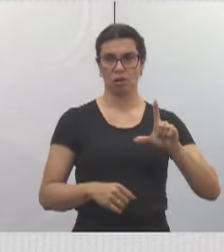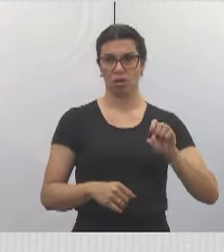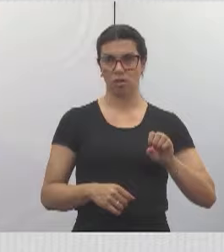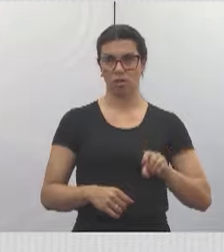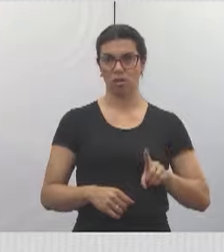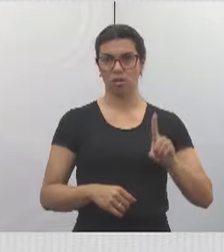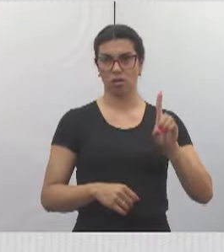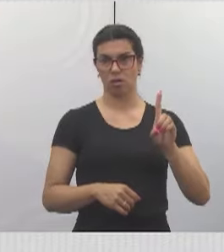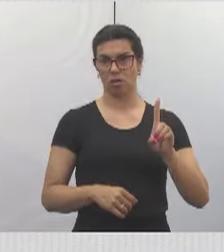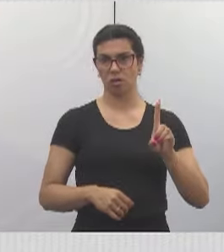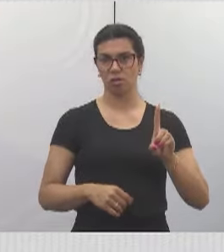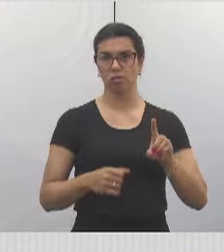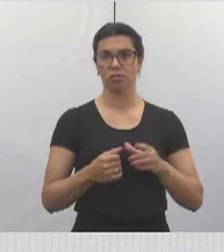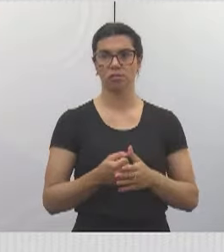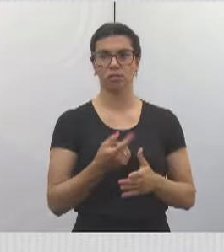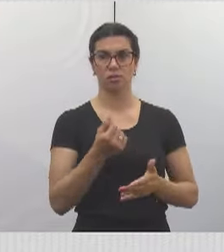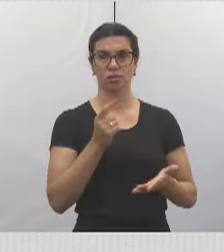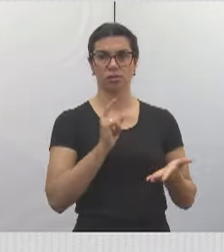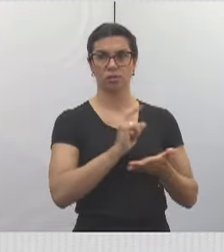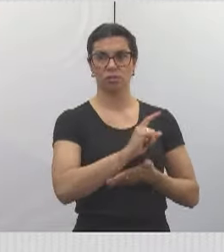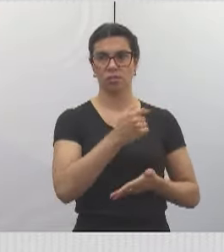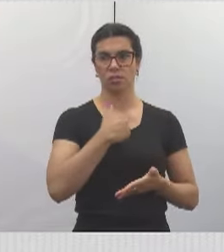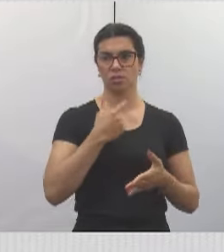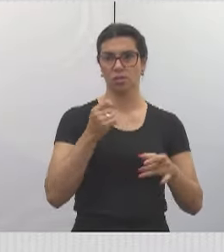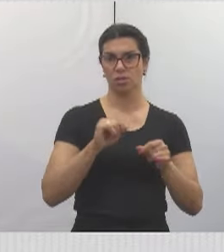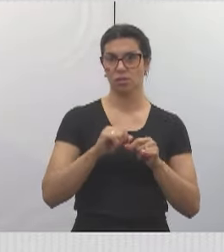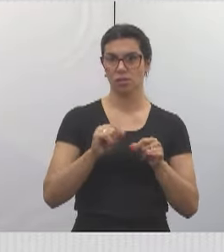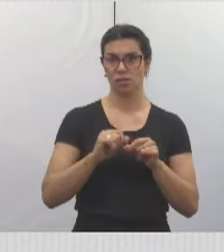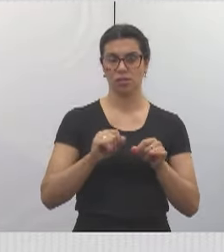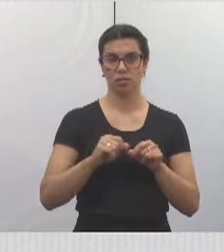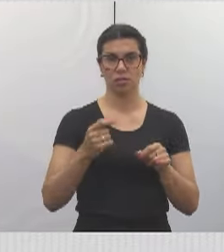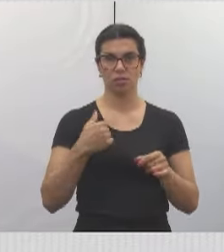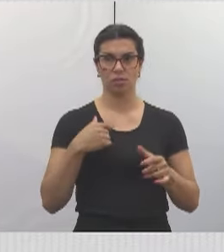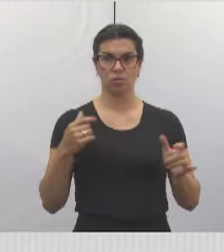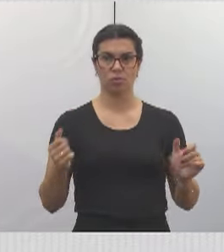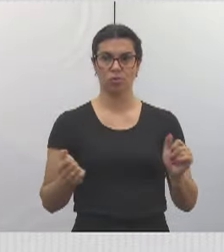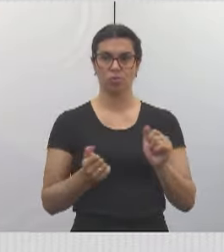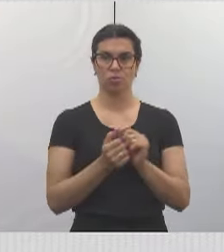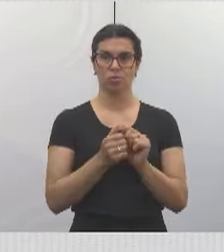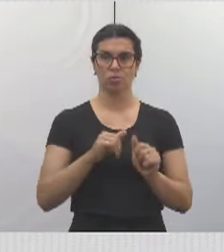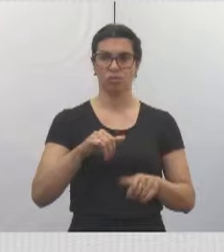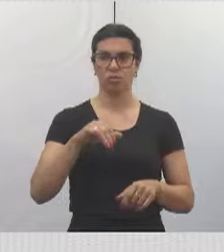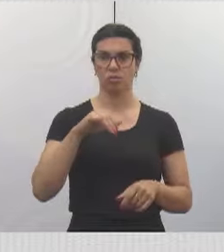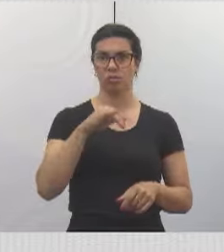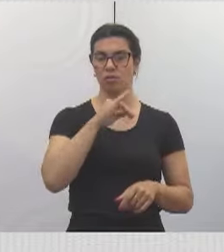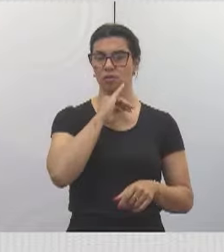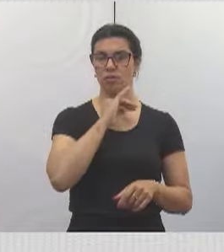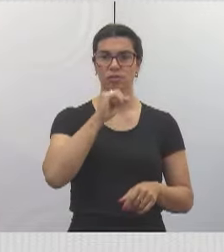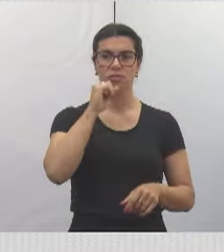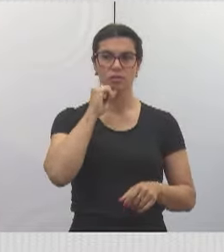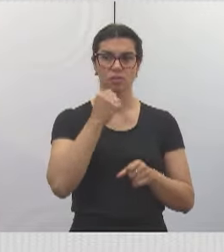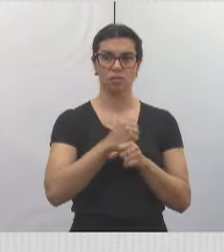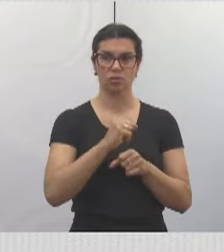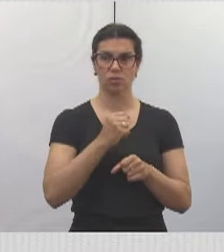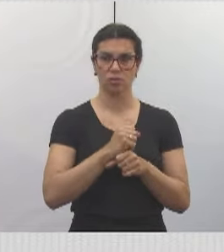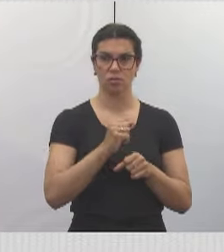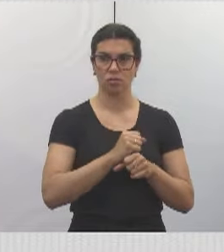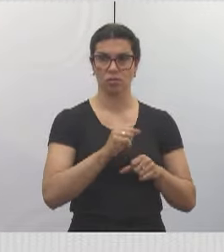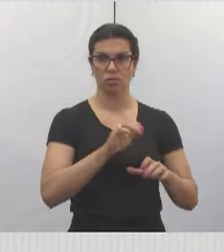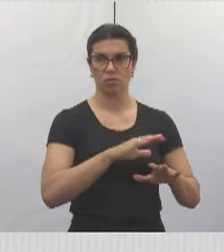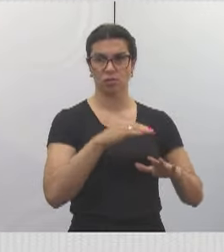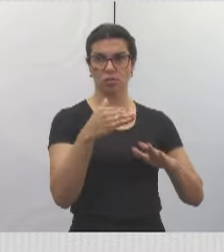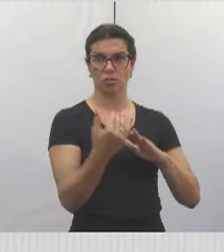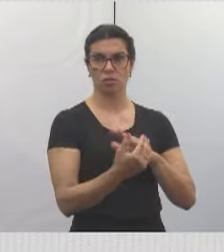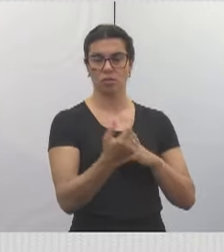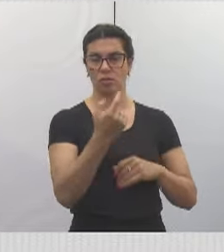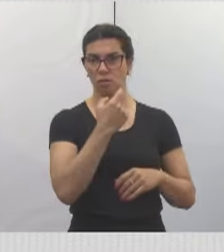emenda deste vereador Valmir do Parque Minha Lua. Estamos juntos, Isaías, para construir um Parque Minha Lua, toda a zona